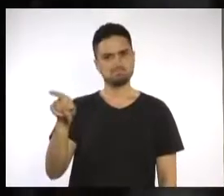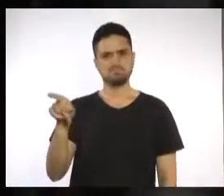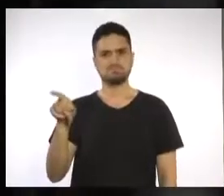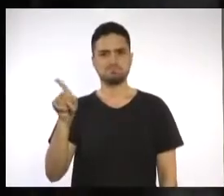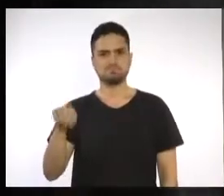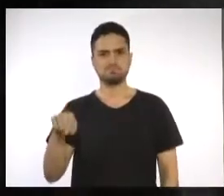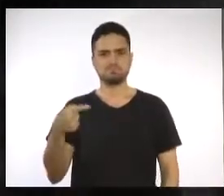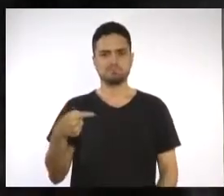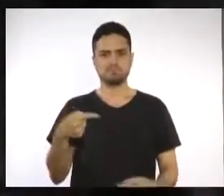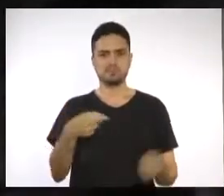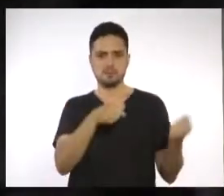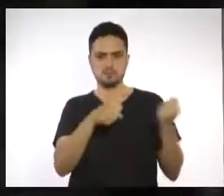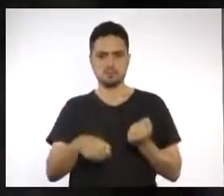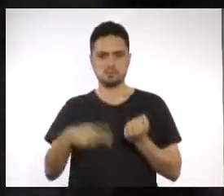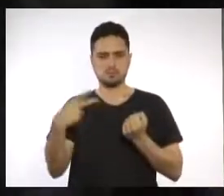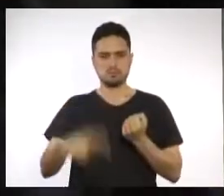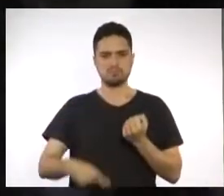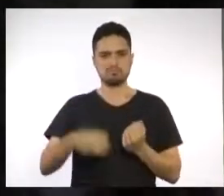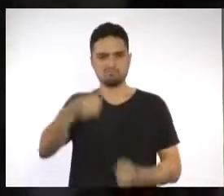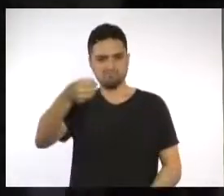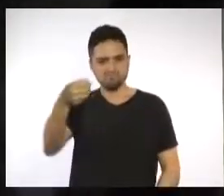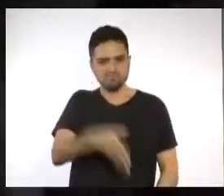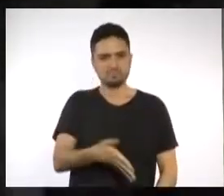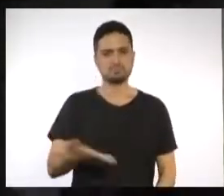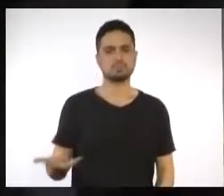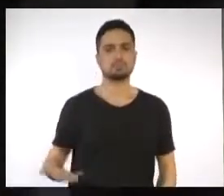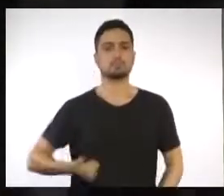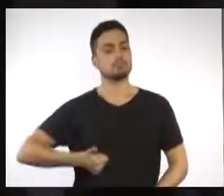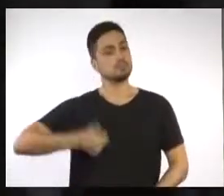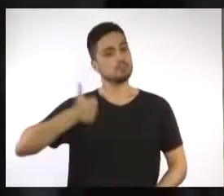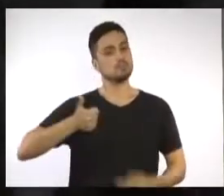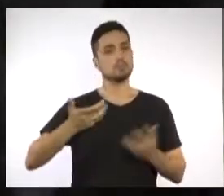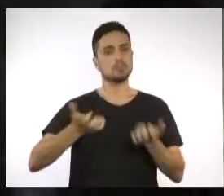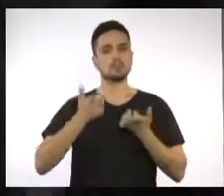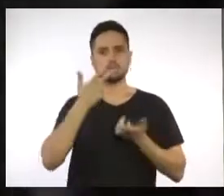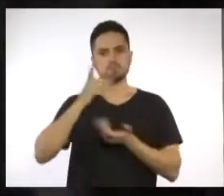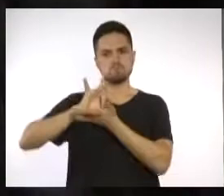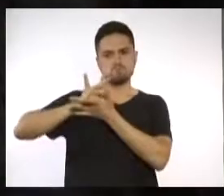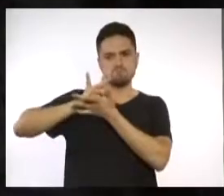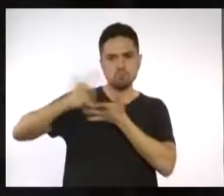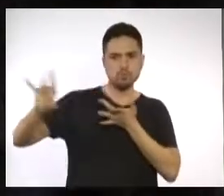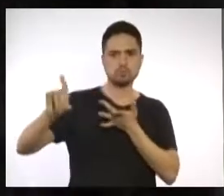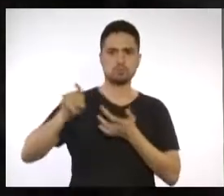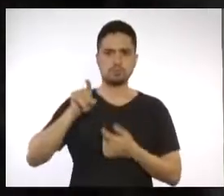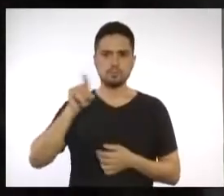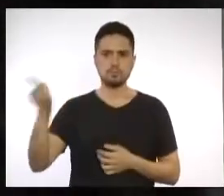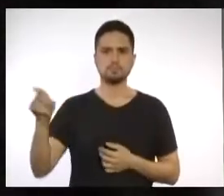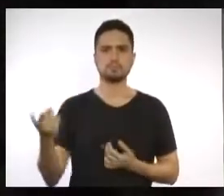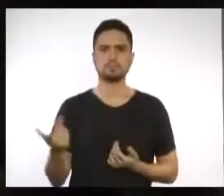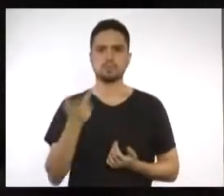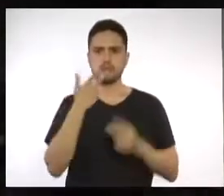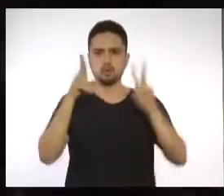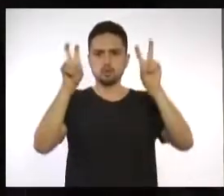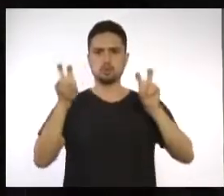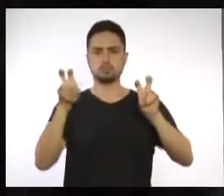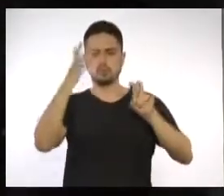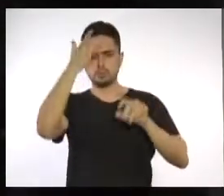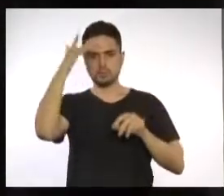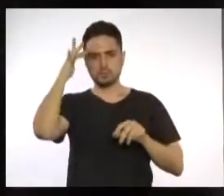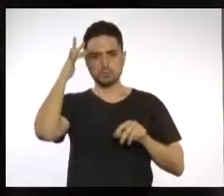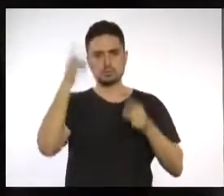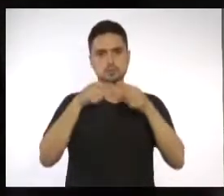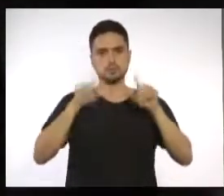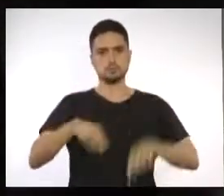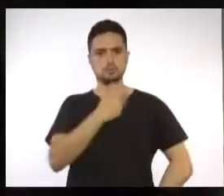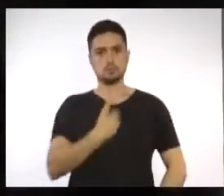primeiro lugar, quero repudiar a declaração que ele pronunciou sobre os servidores públicos, justamente ele, que é